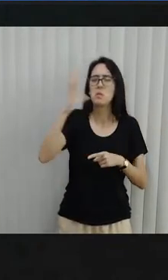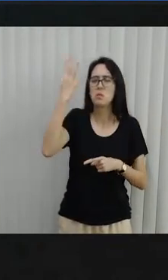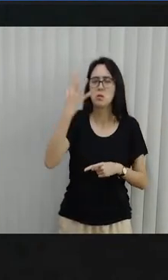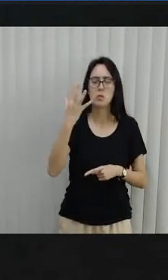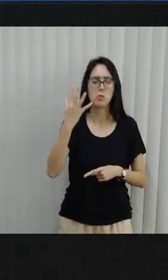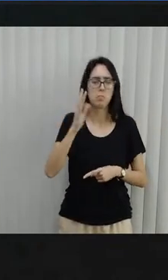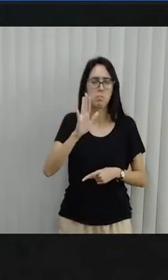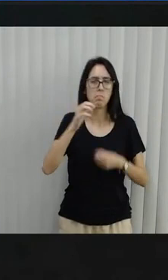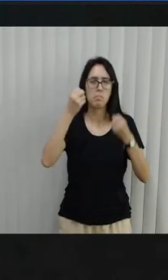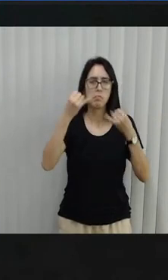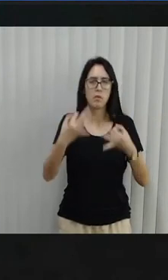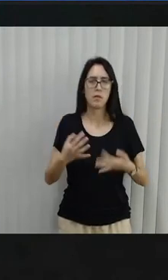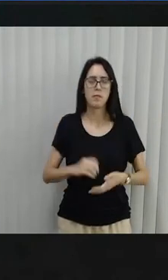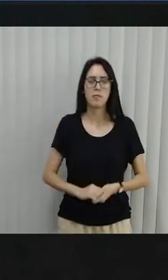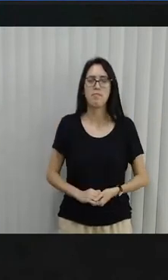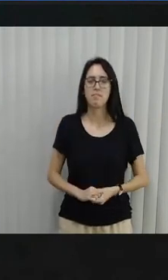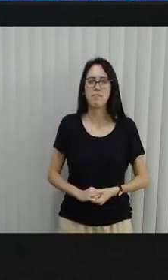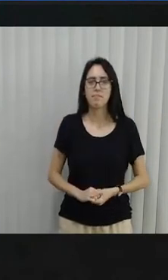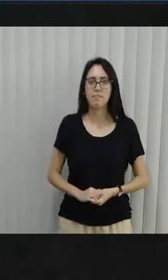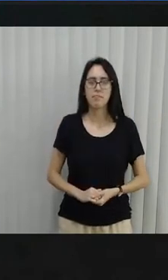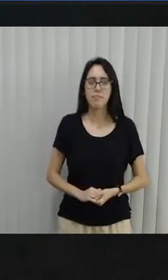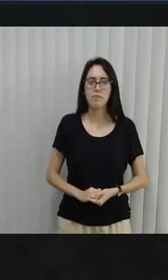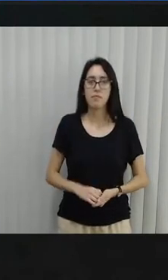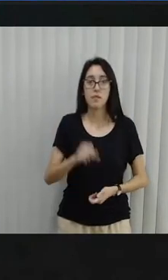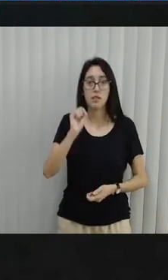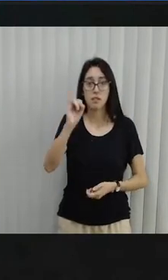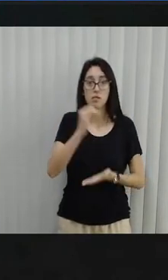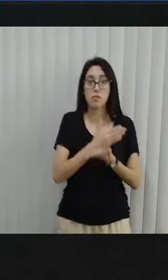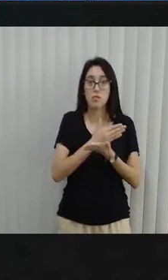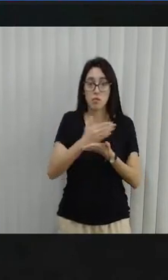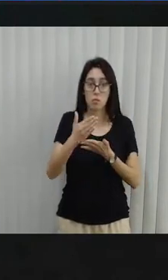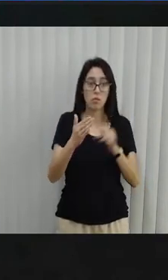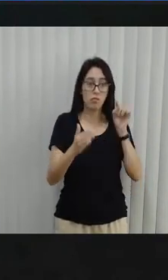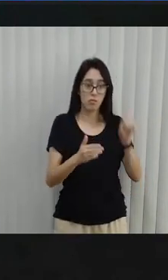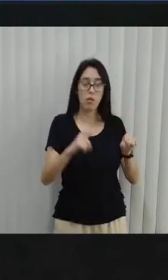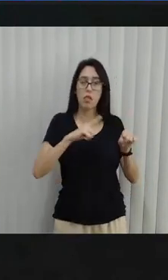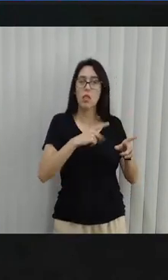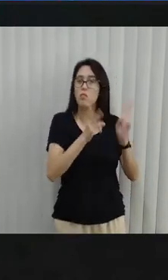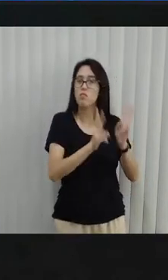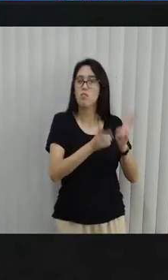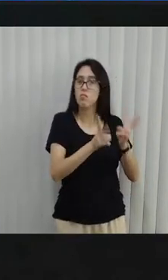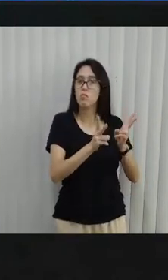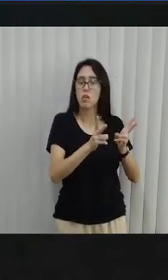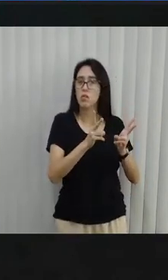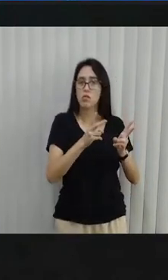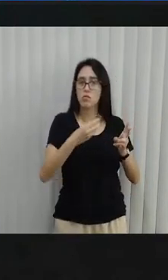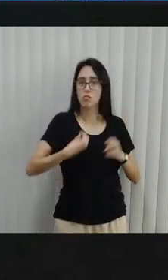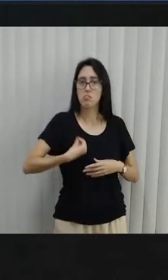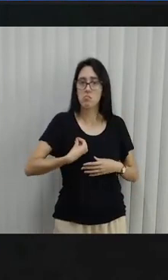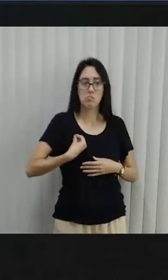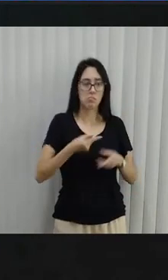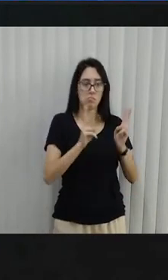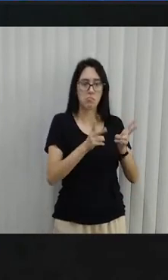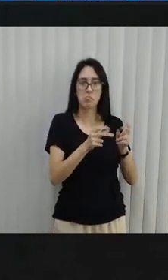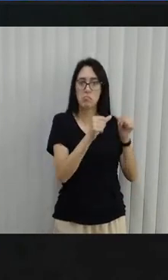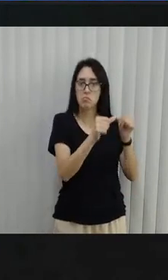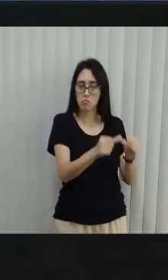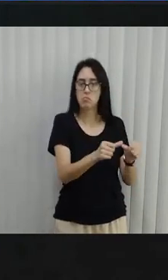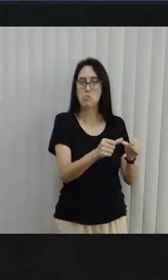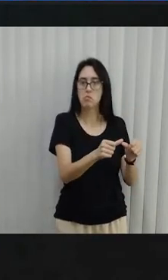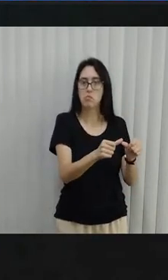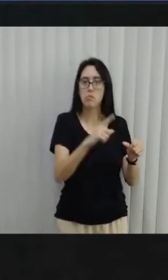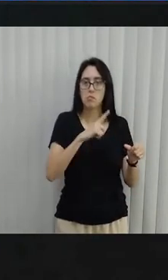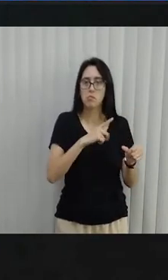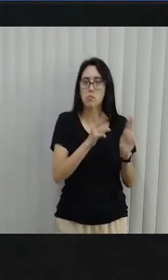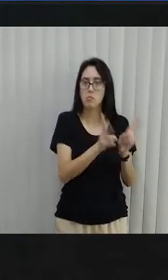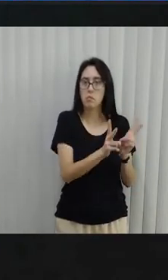beleza? Tá. Quando começa como ator, ele está na mesma posição do nosso... quando ele começa como um clone, ele está na mesma